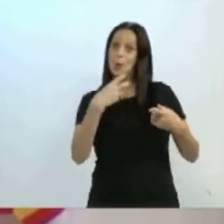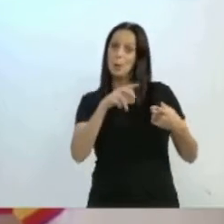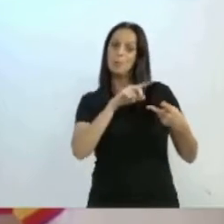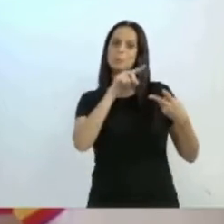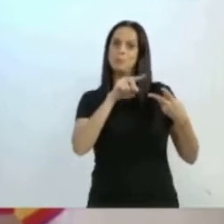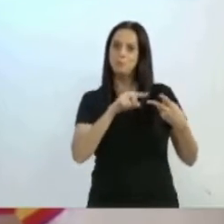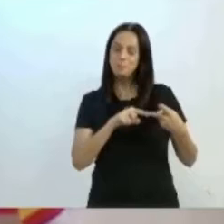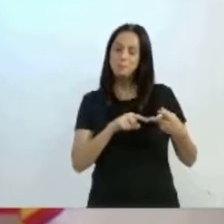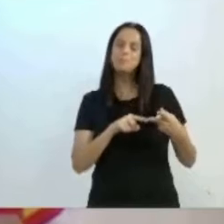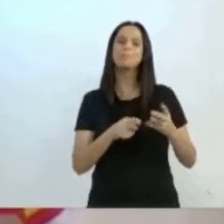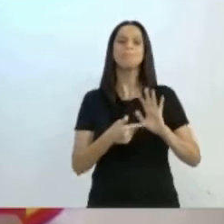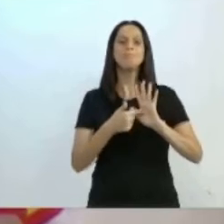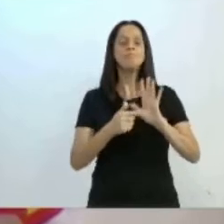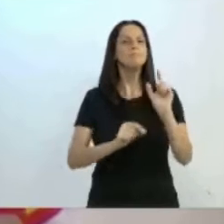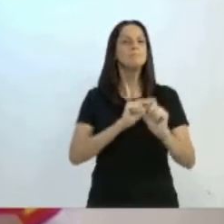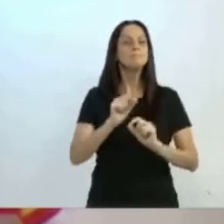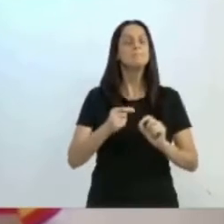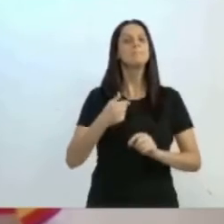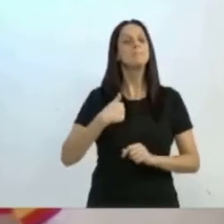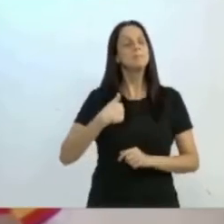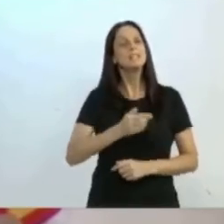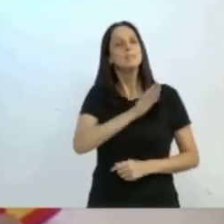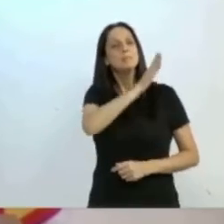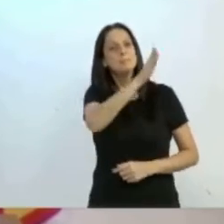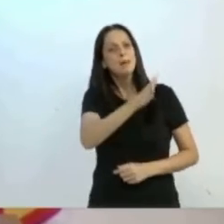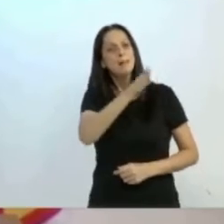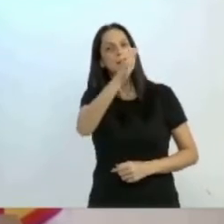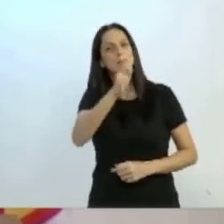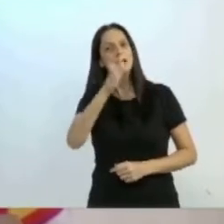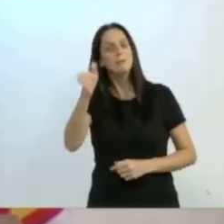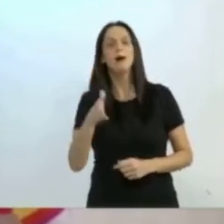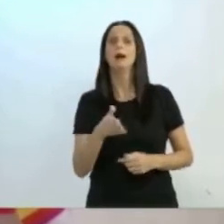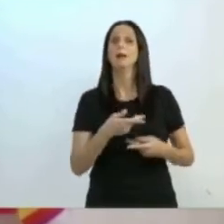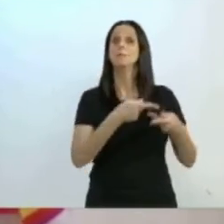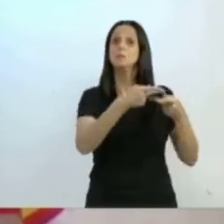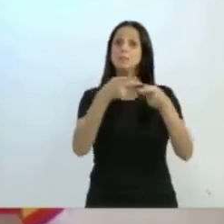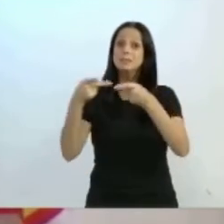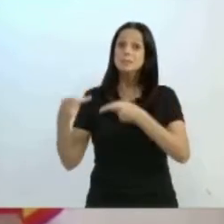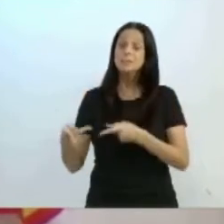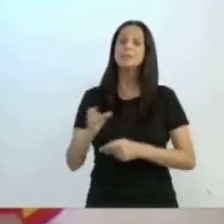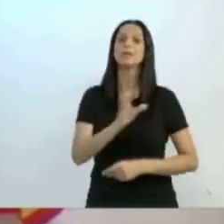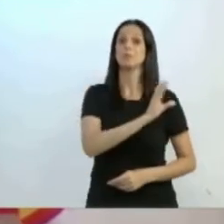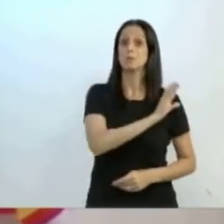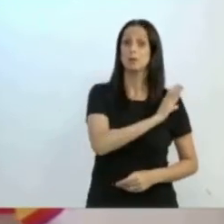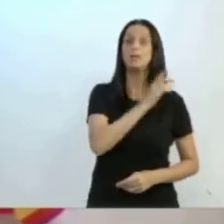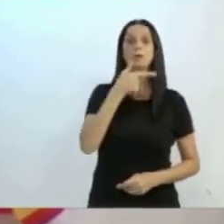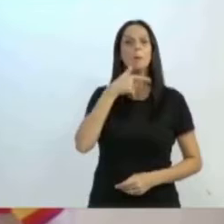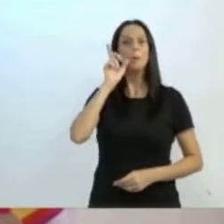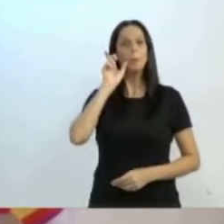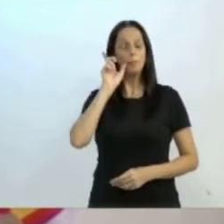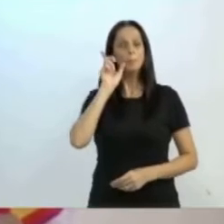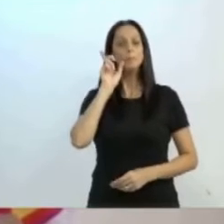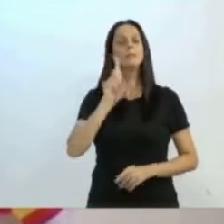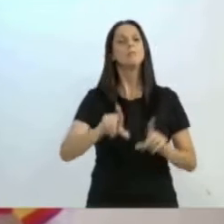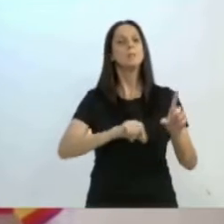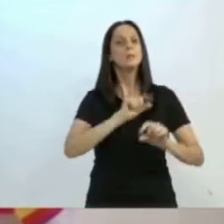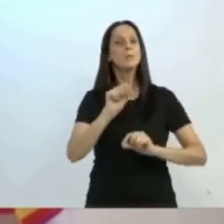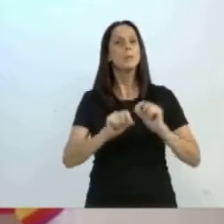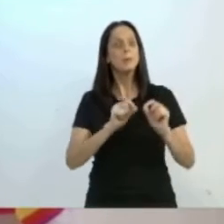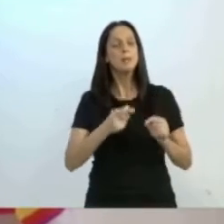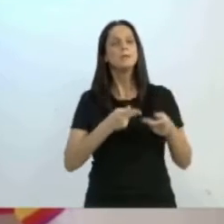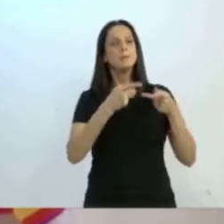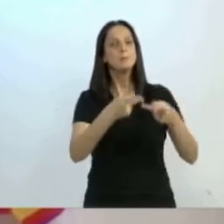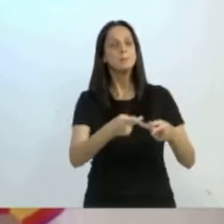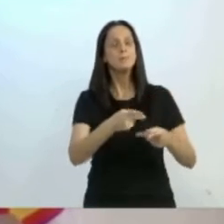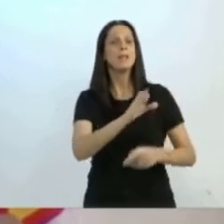vereadores eu continuo fazendo as minhas visitas fechando um ciclo de visitas aos nossos seres ontem eu optei por vocês